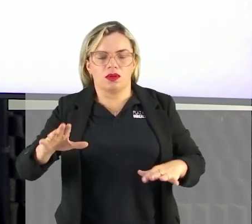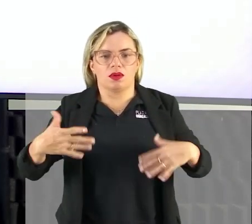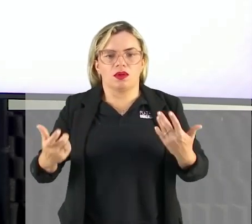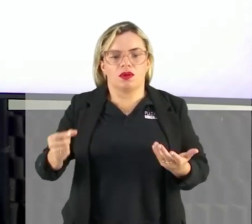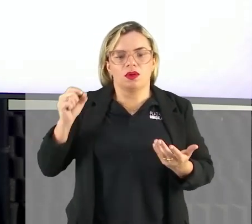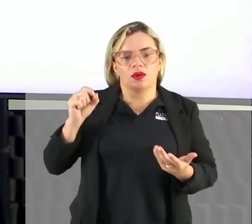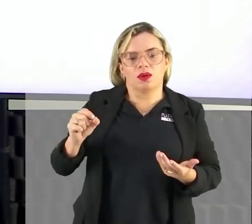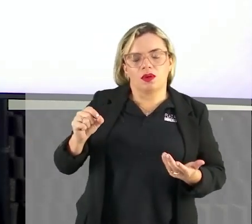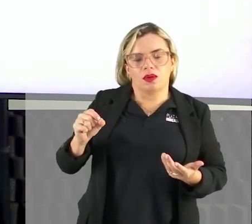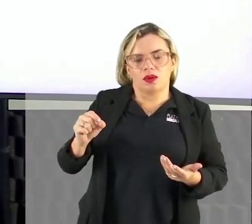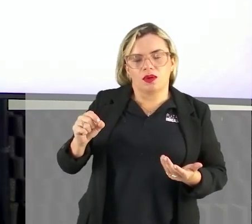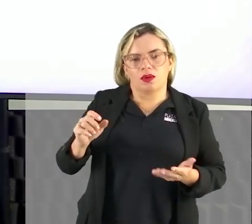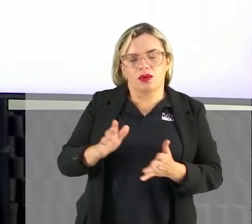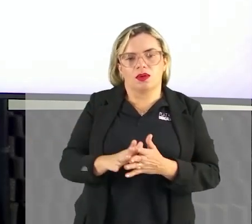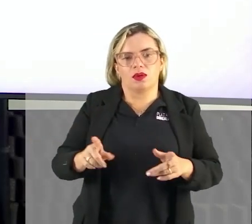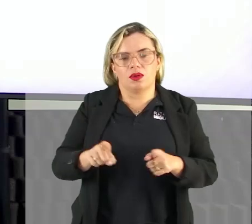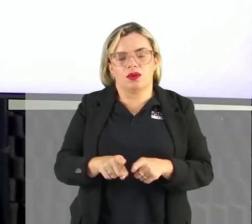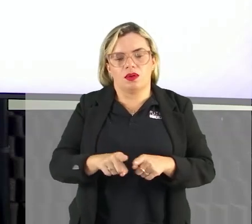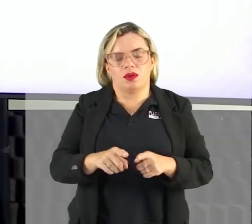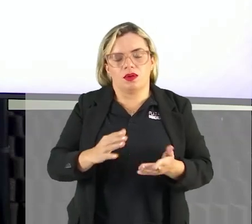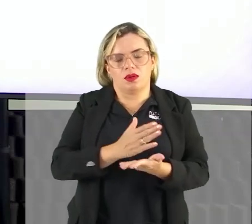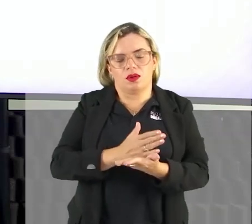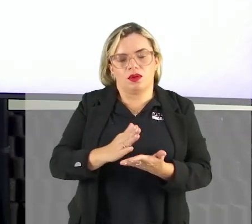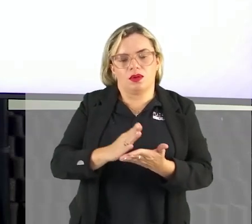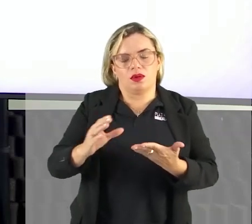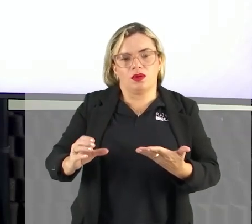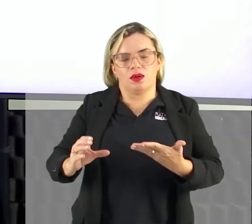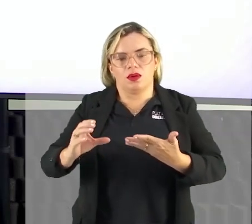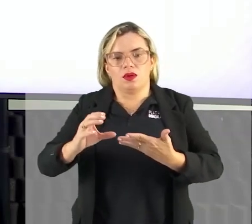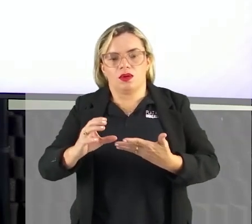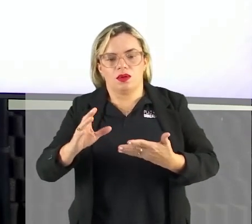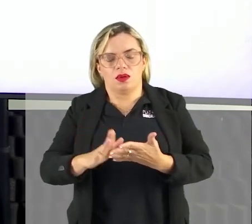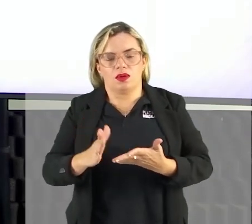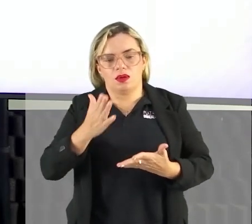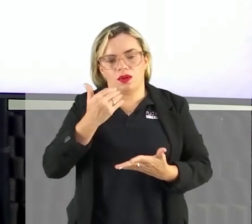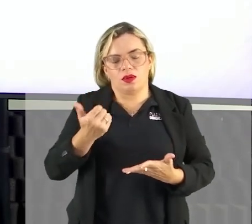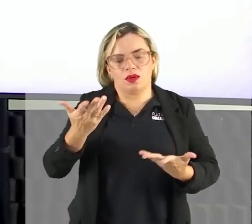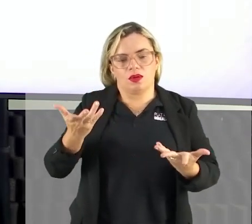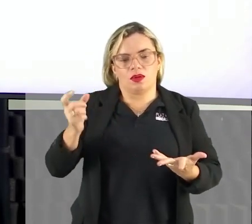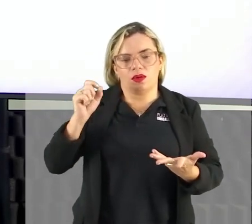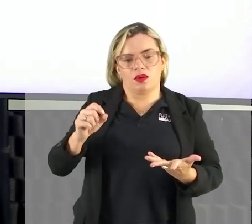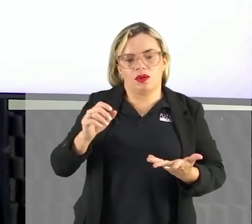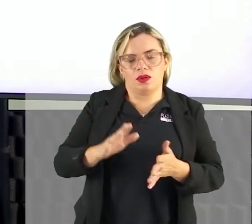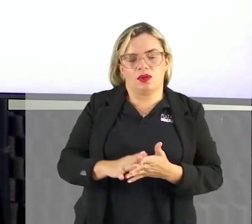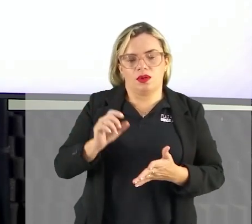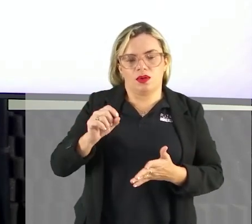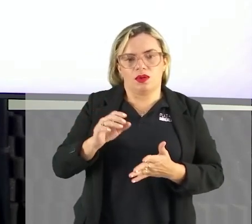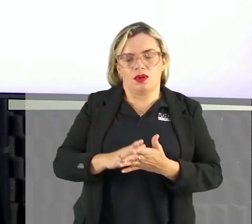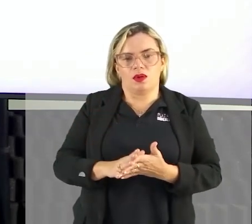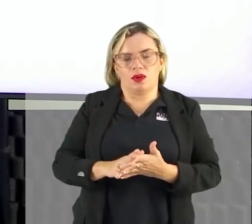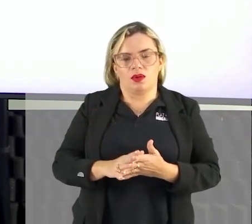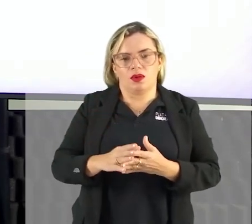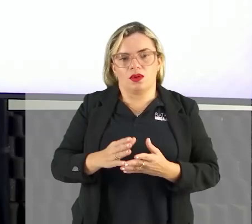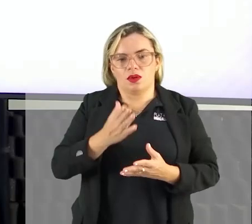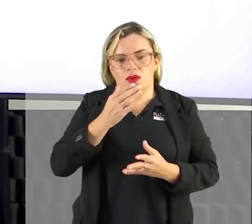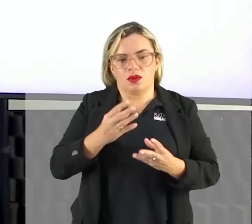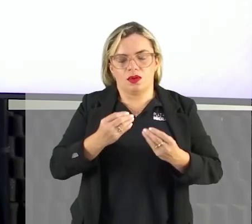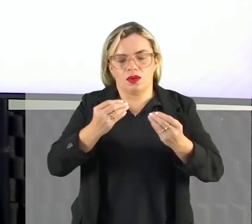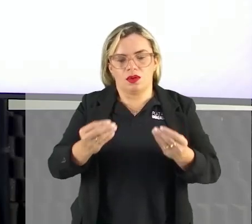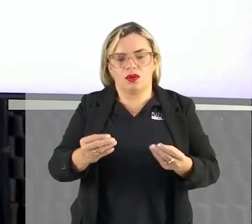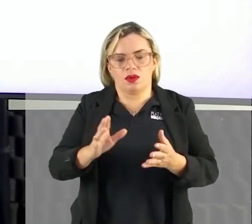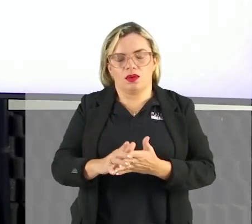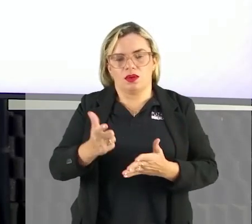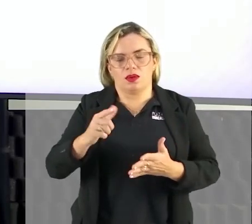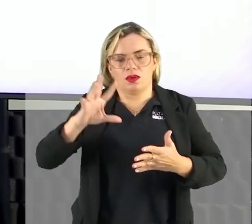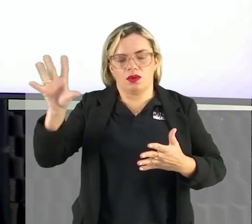eles vão estar ali também no começo da cadeia, porque eles comem os consumidores, né? Eles são herbívoros, então não vai estar mais